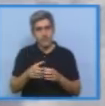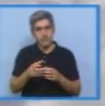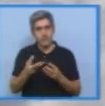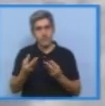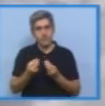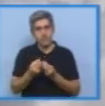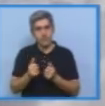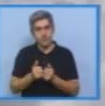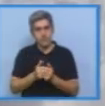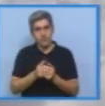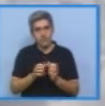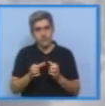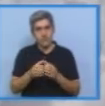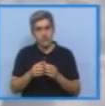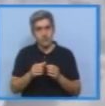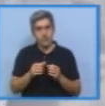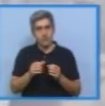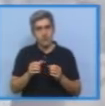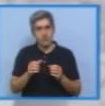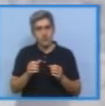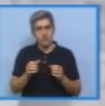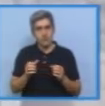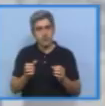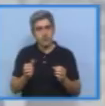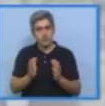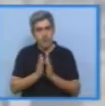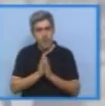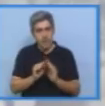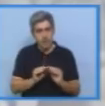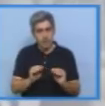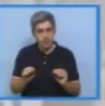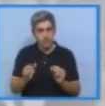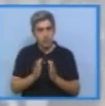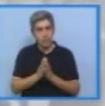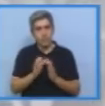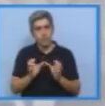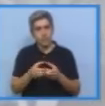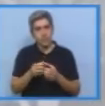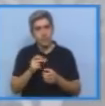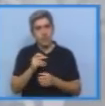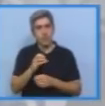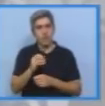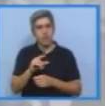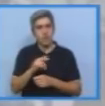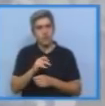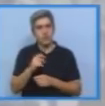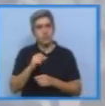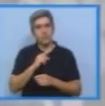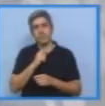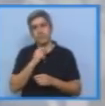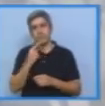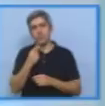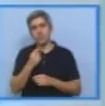grupos de catequese, também no grupo de acólitos, e a uma certa altura o meu prior coloca-me esta questão.